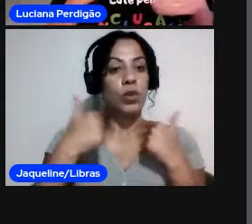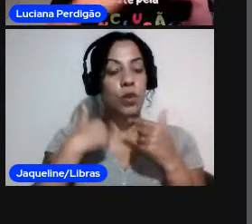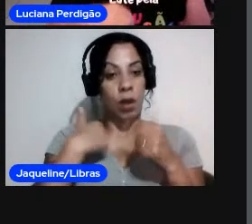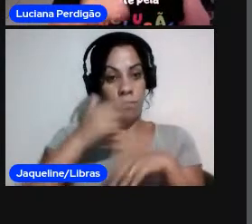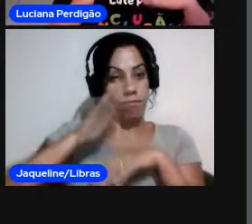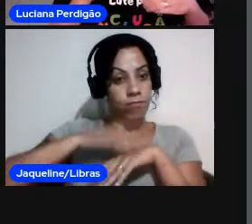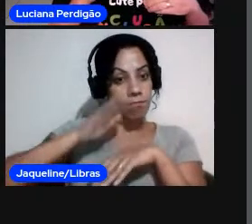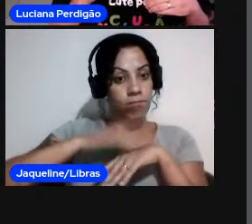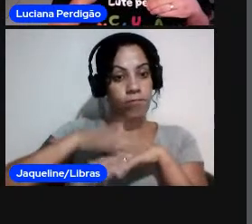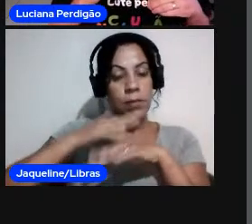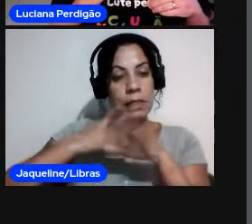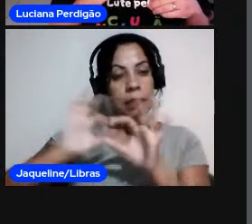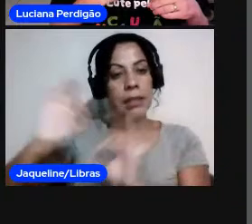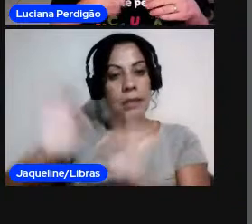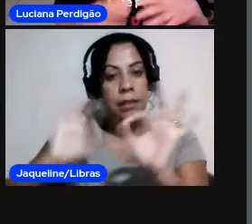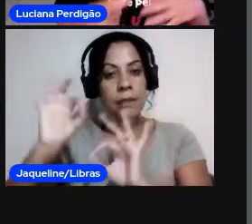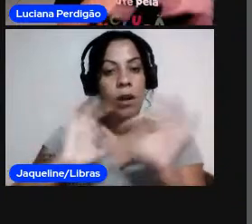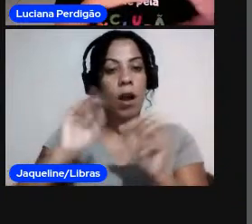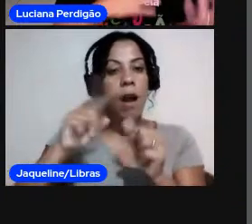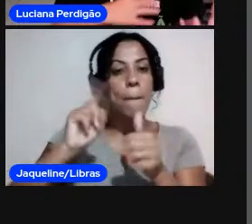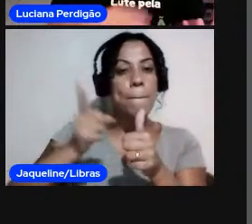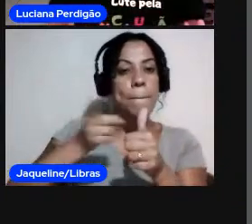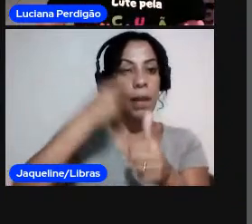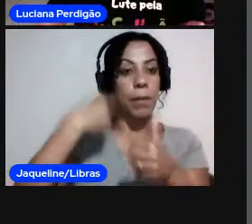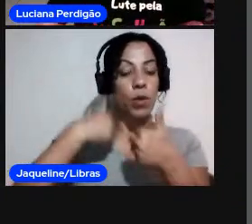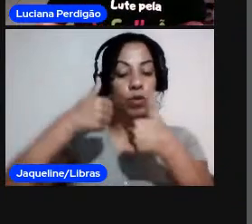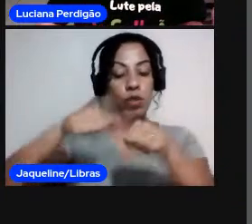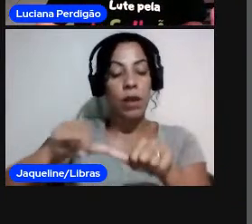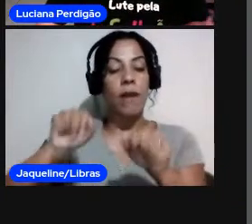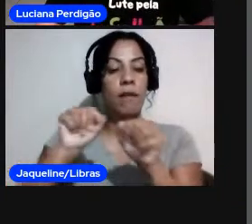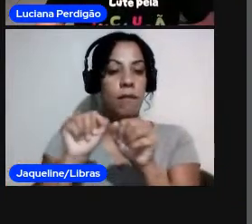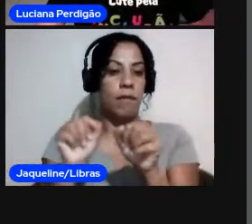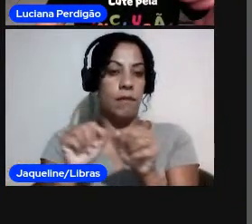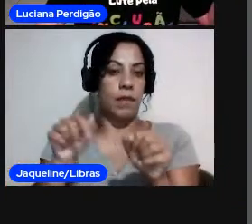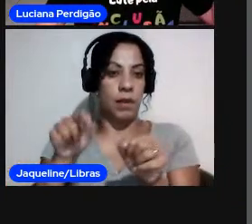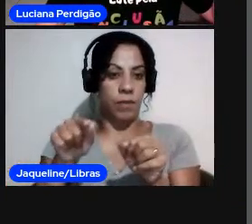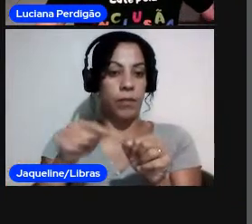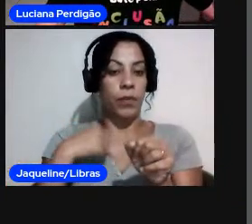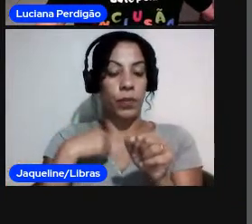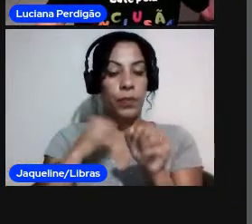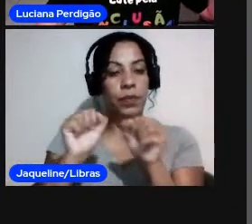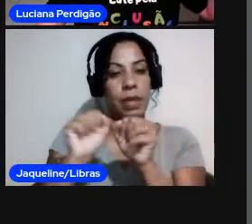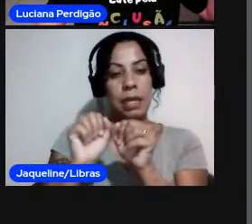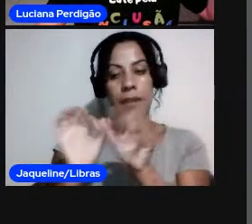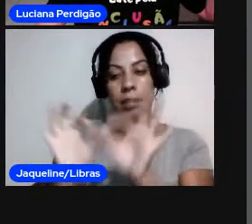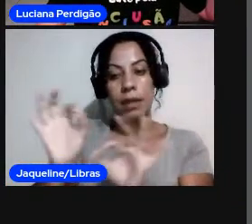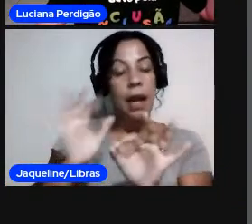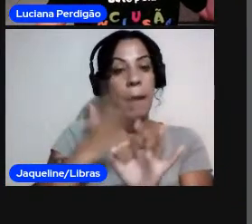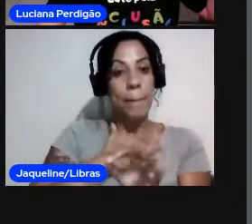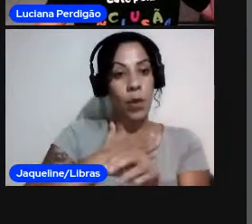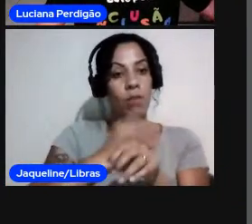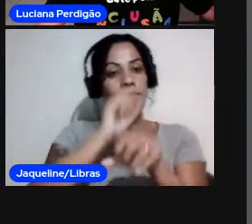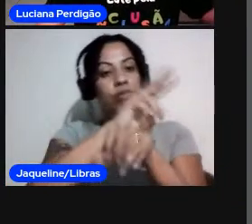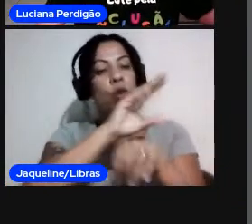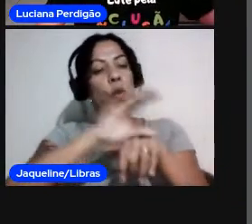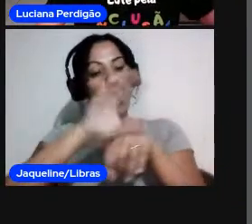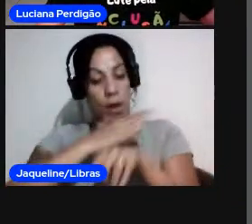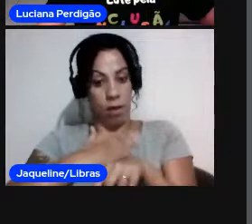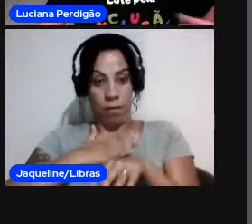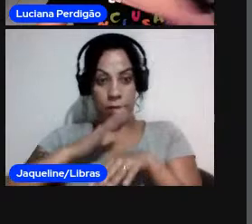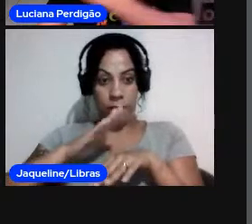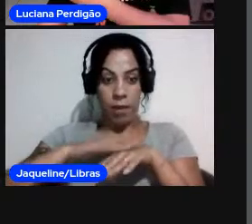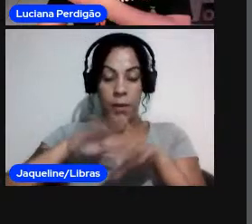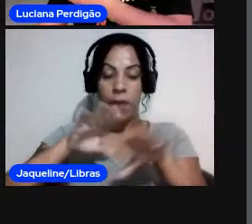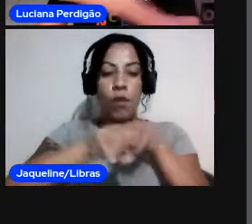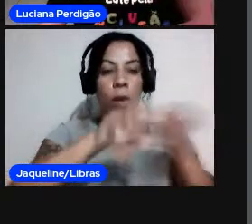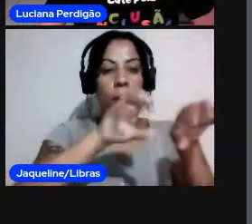mesma elaborando os primeiros, quando eu estava fazendo os cursos, as minhas formações, eu sempre levava